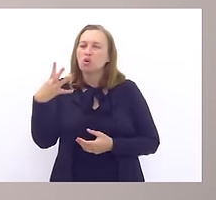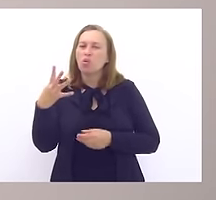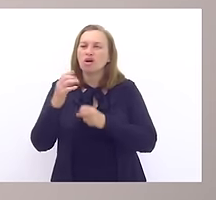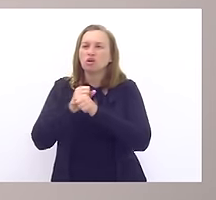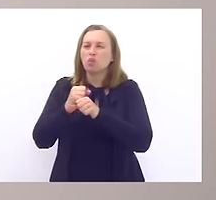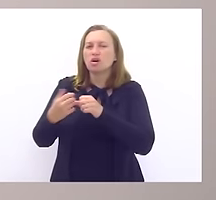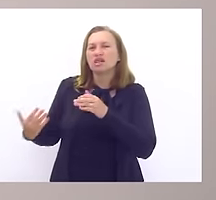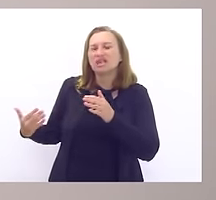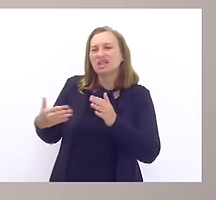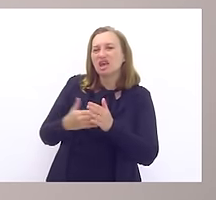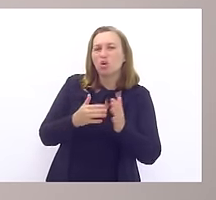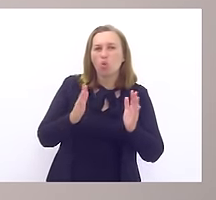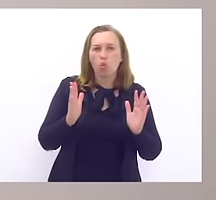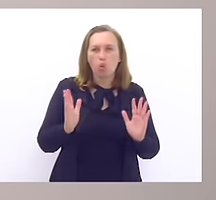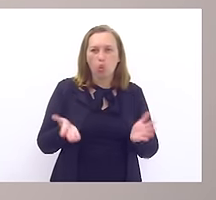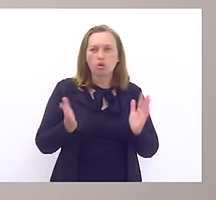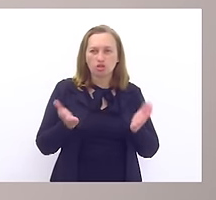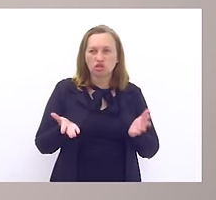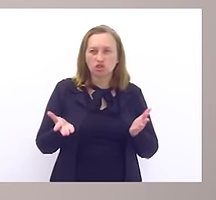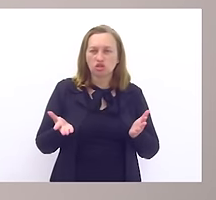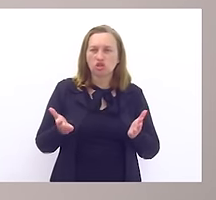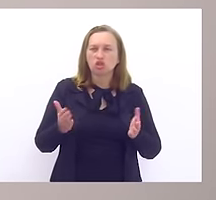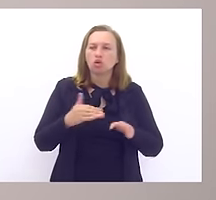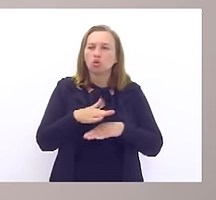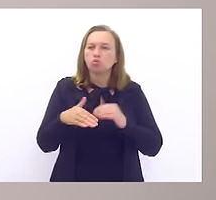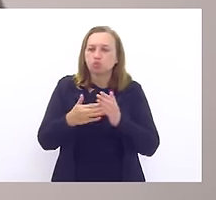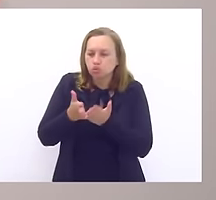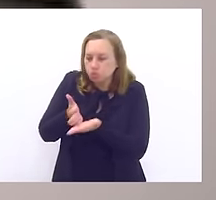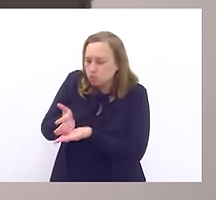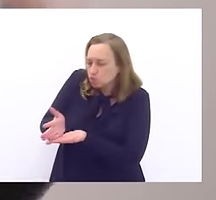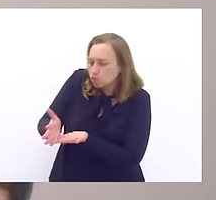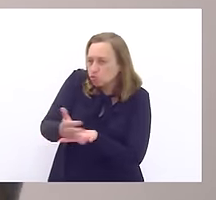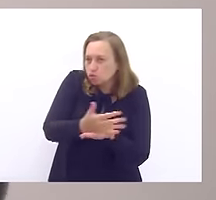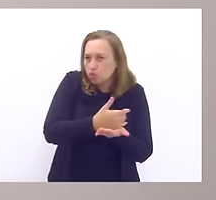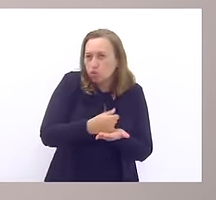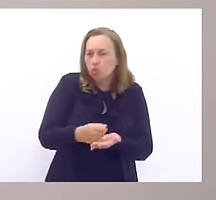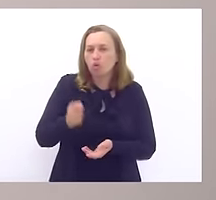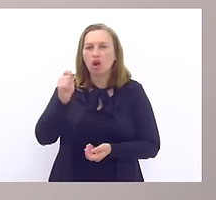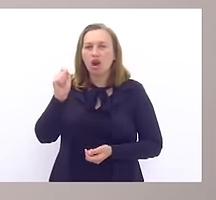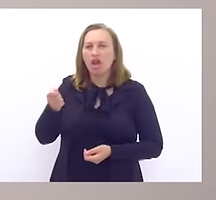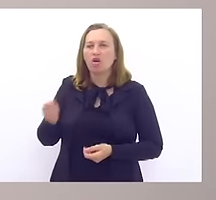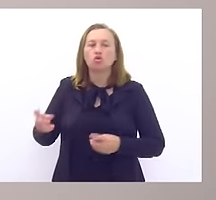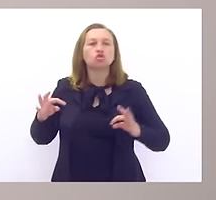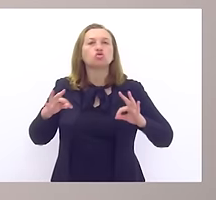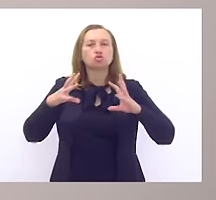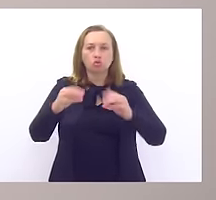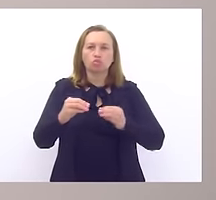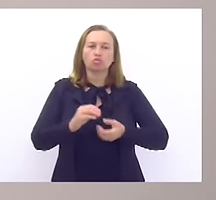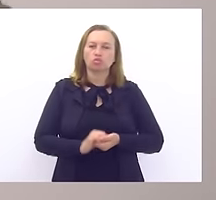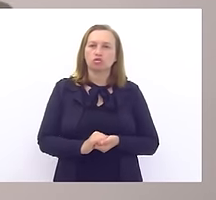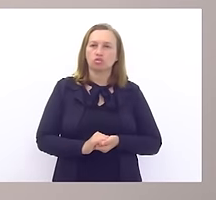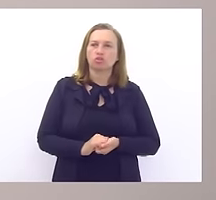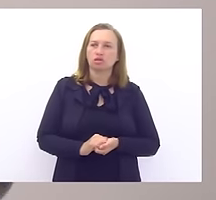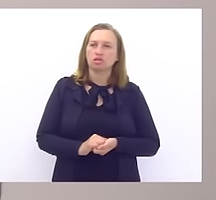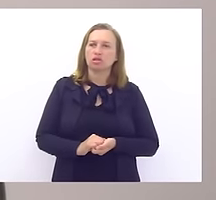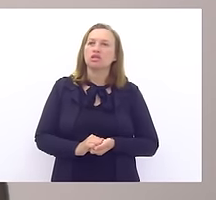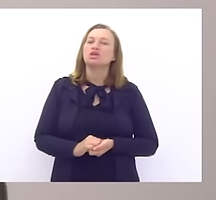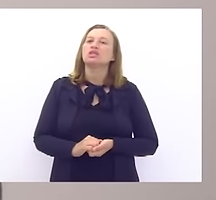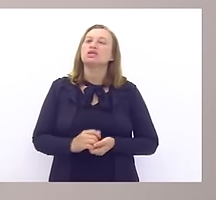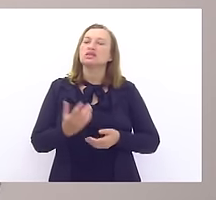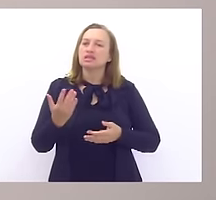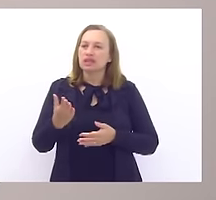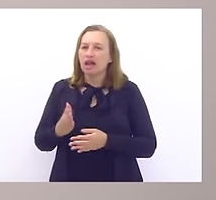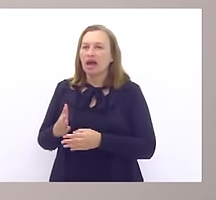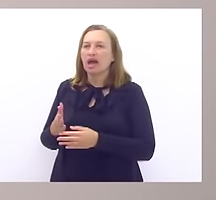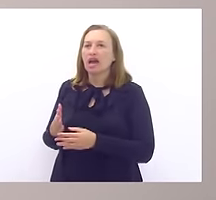anos até hoje Toda arrecadação de todos os leilões se está batendo na Fazenda